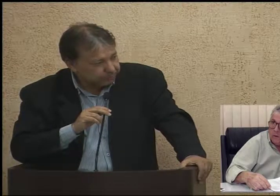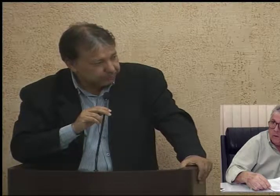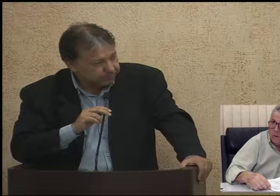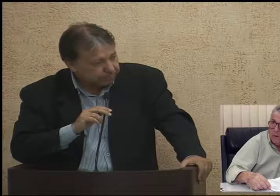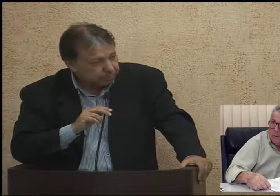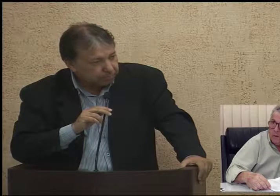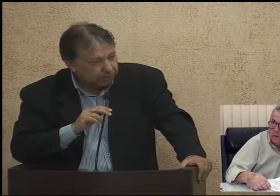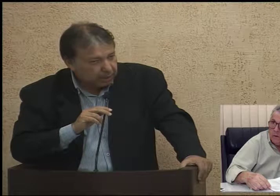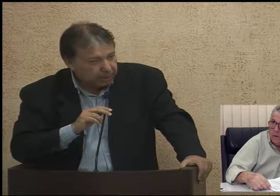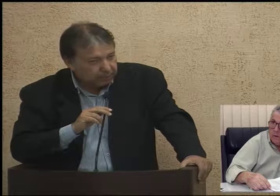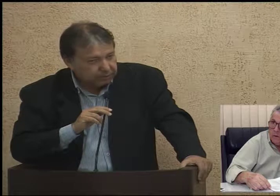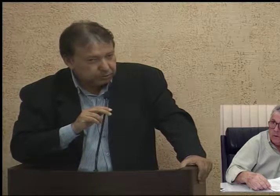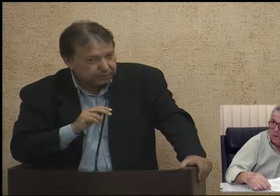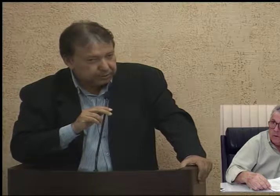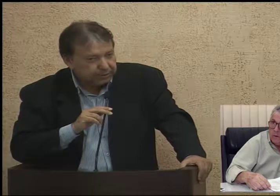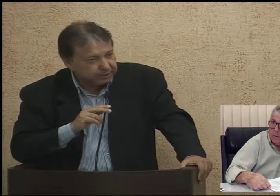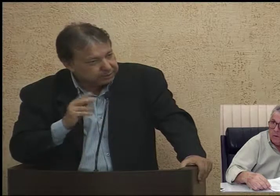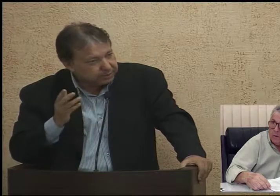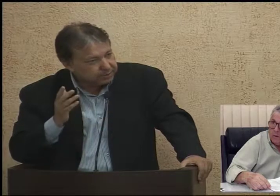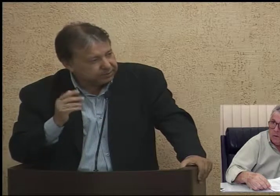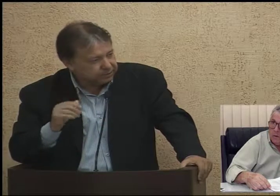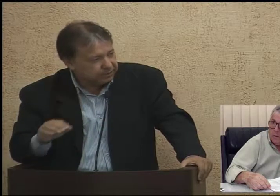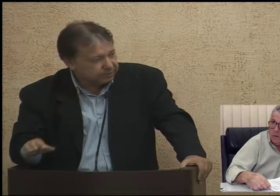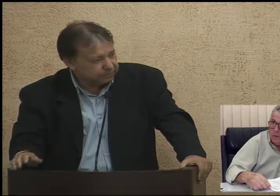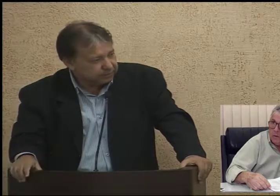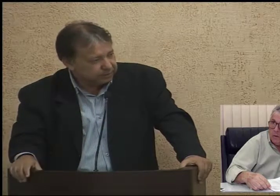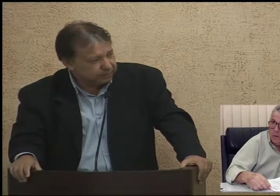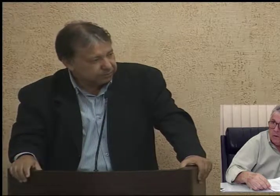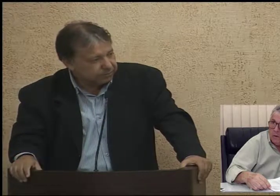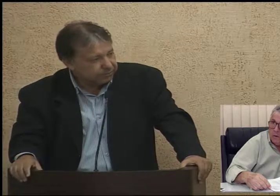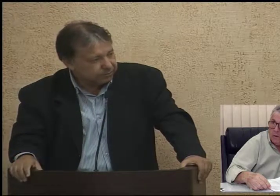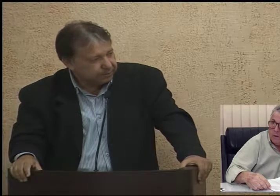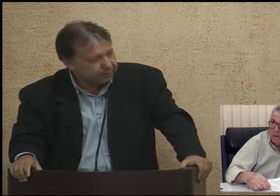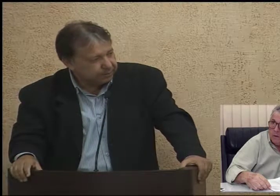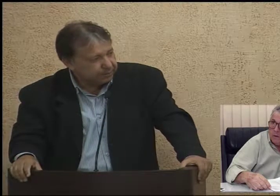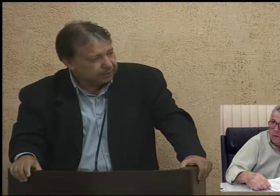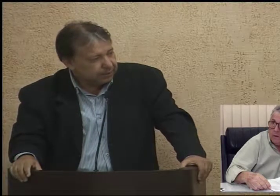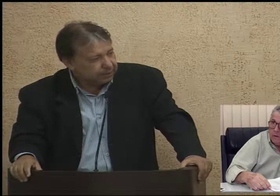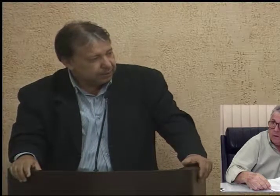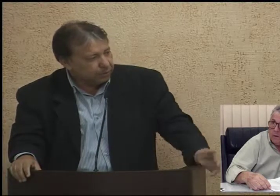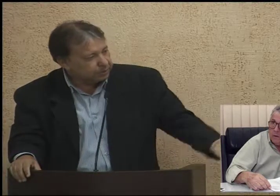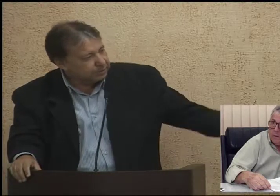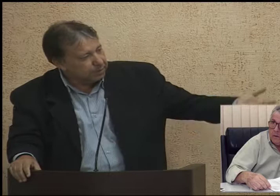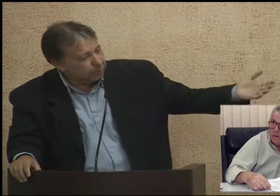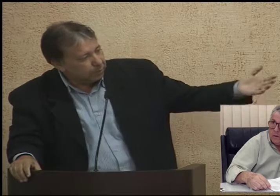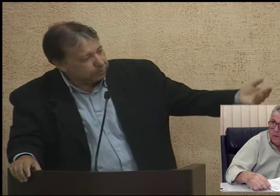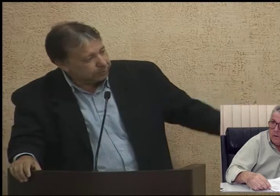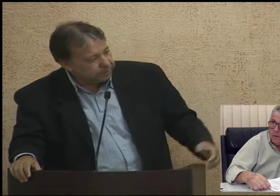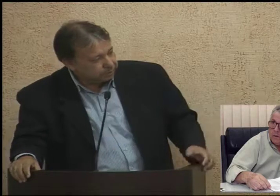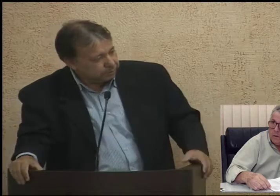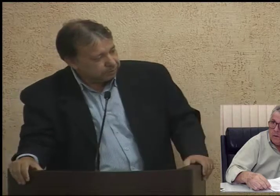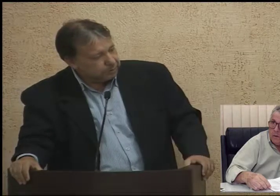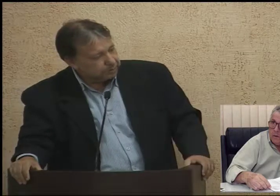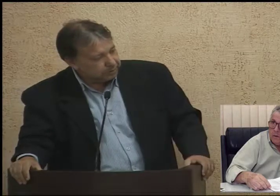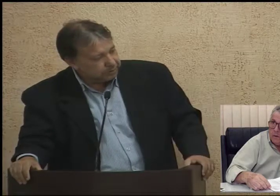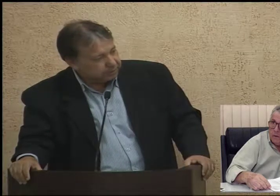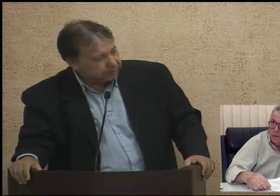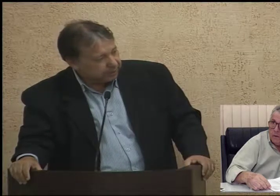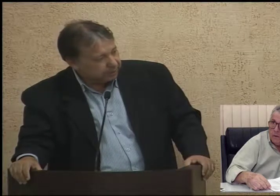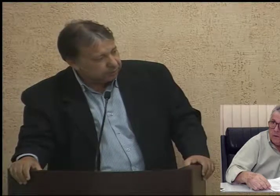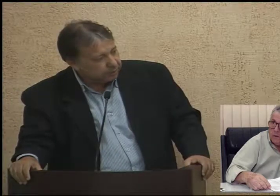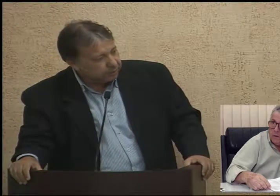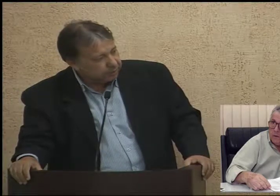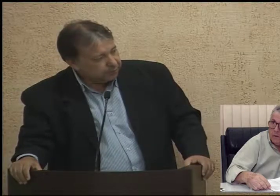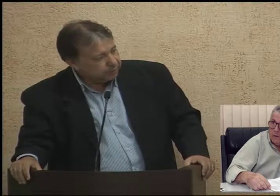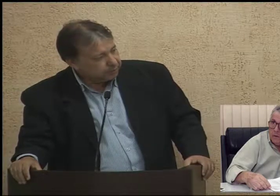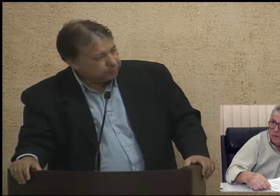esgotou, mas eu gostaria, antes de fazer essa votação, de passar, que nós, em memória do ex-presidente Richard